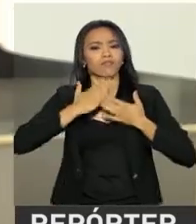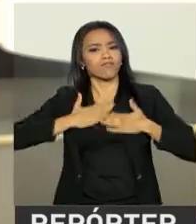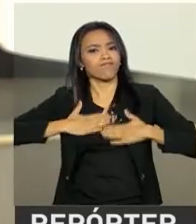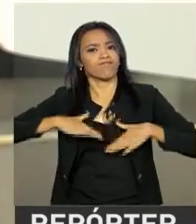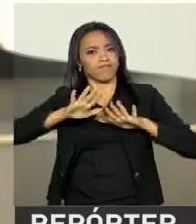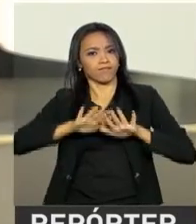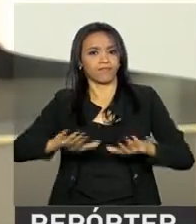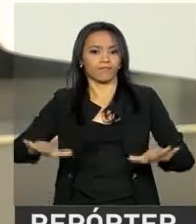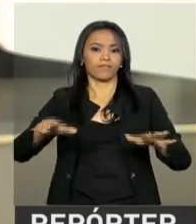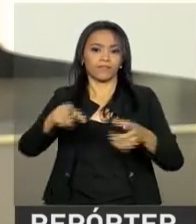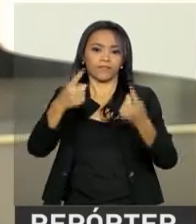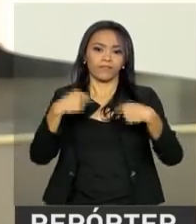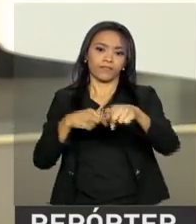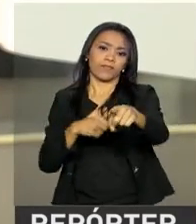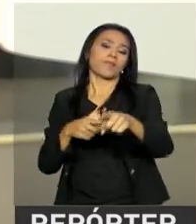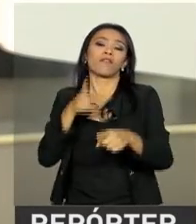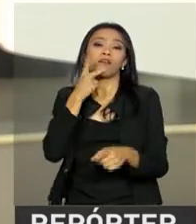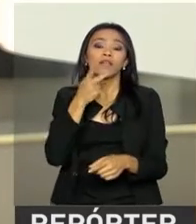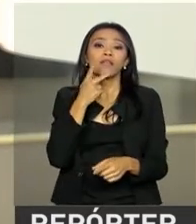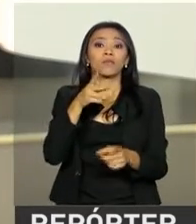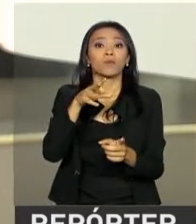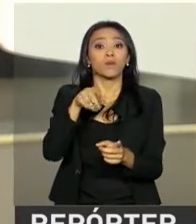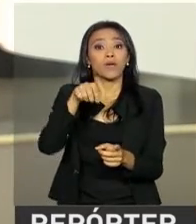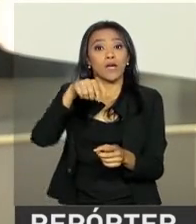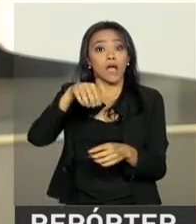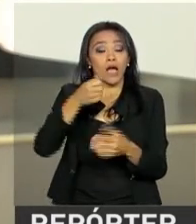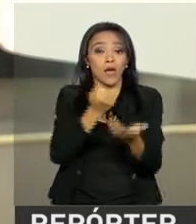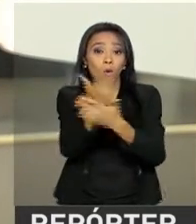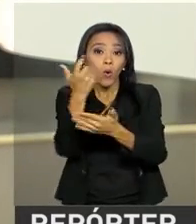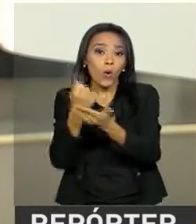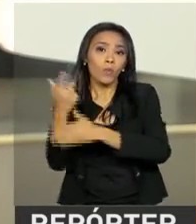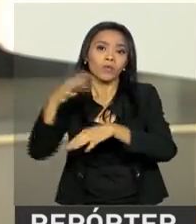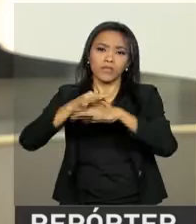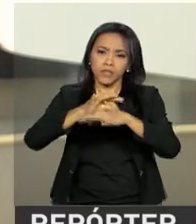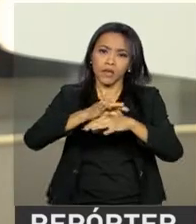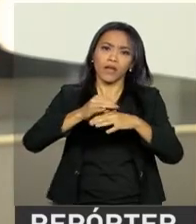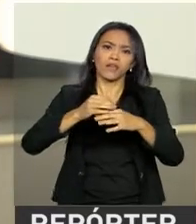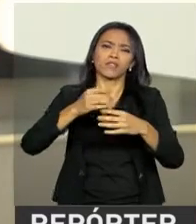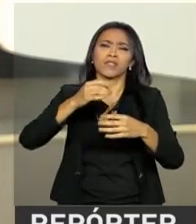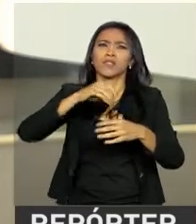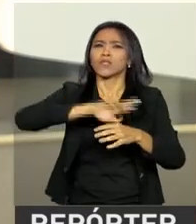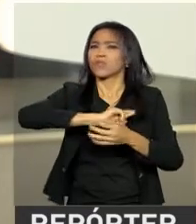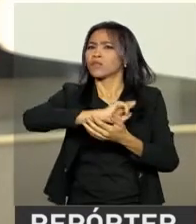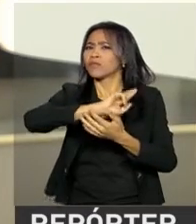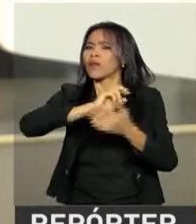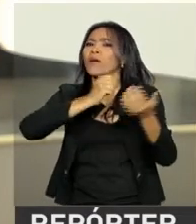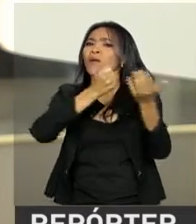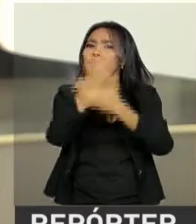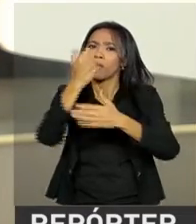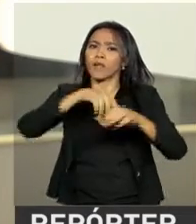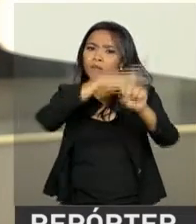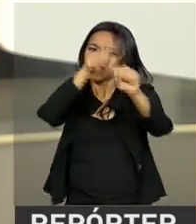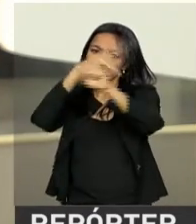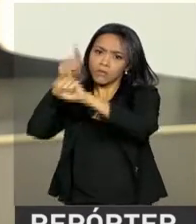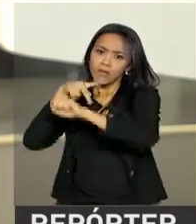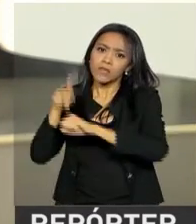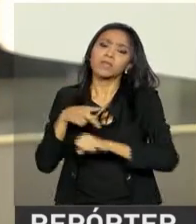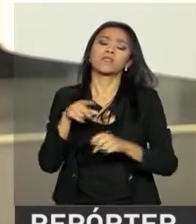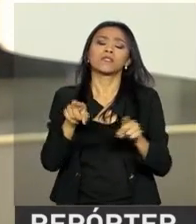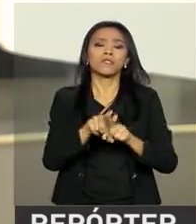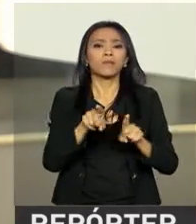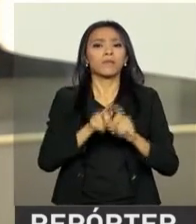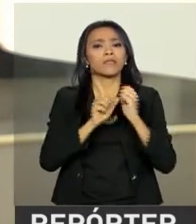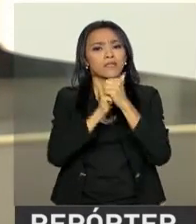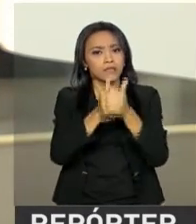provei mal do brasil é consumida nos países todos que fiscalizavam investigado arrancada cumpriu